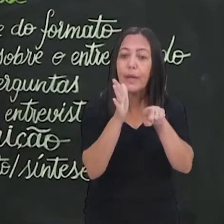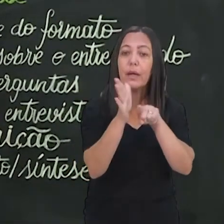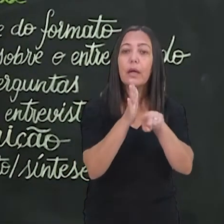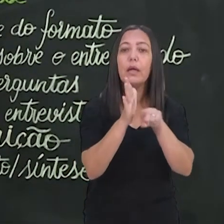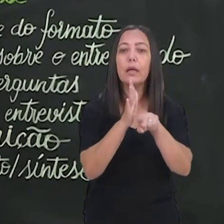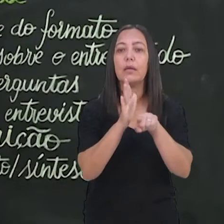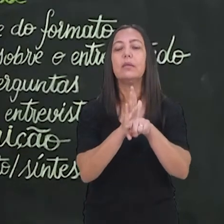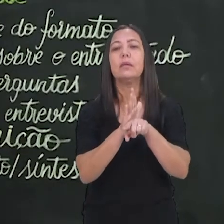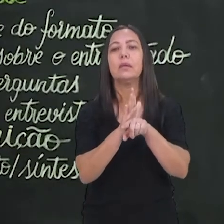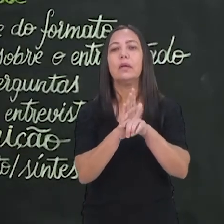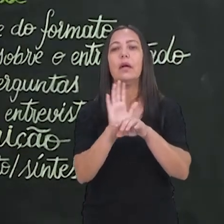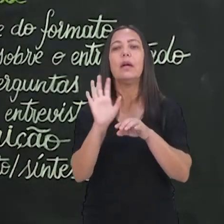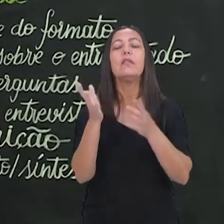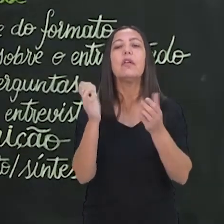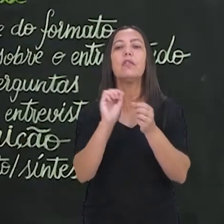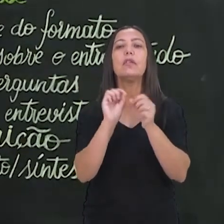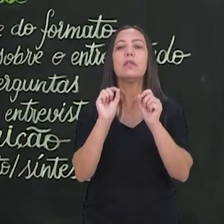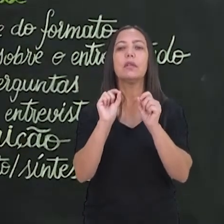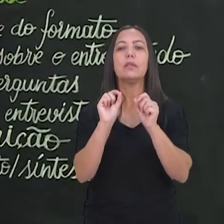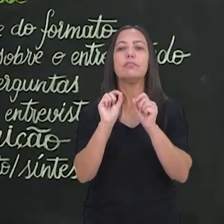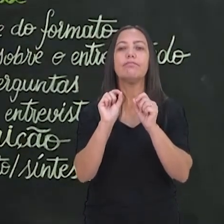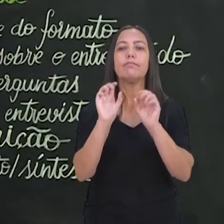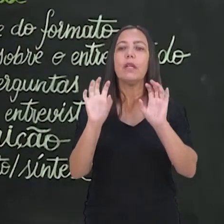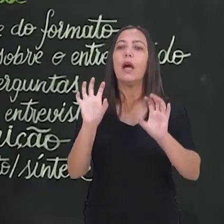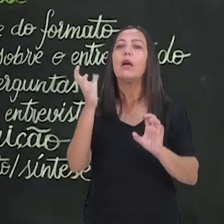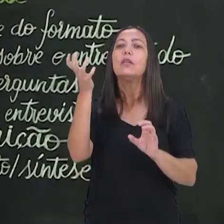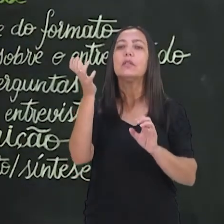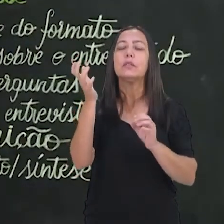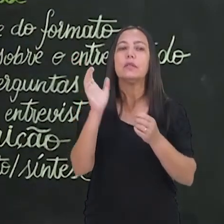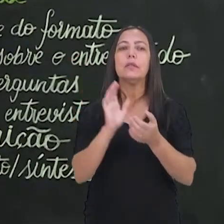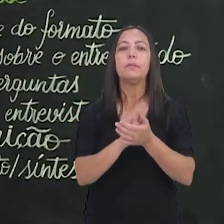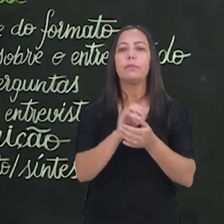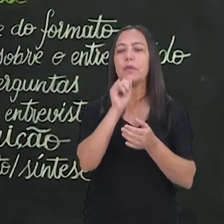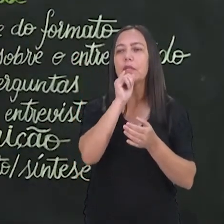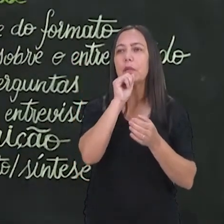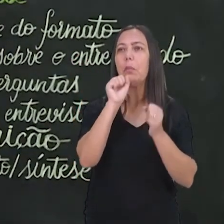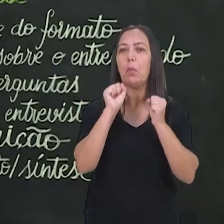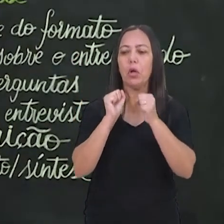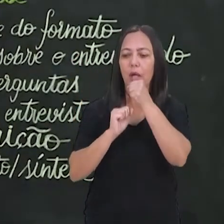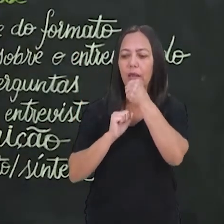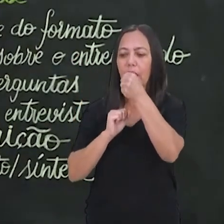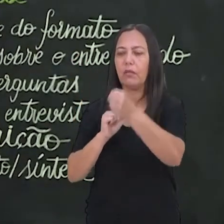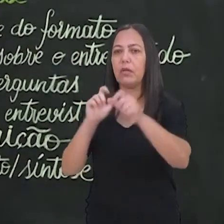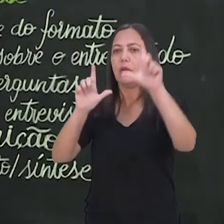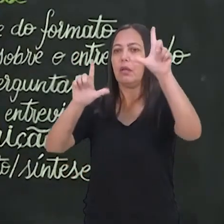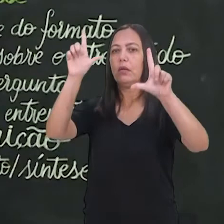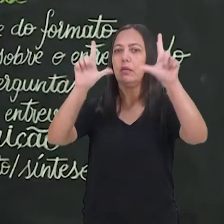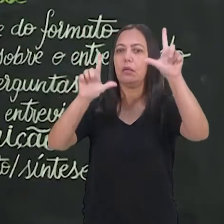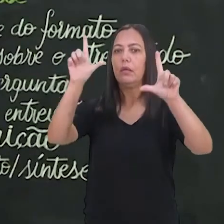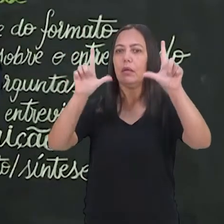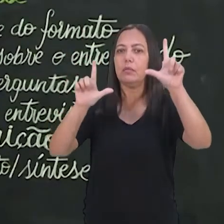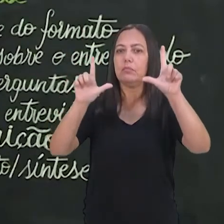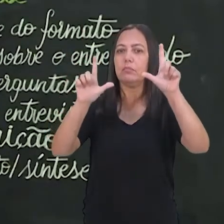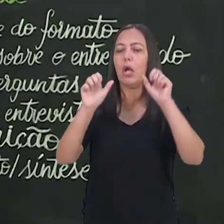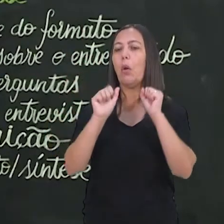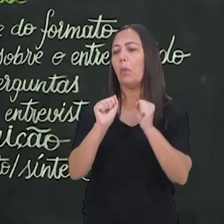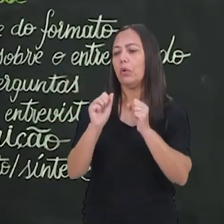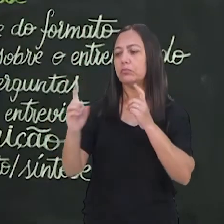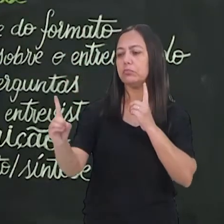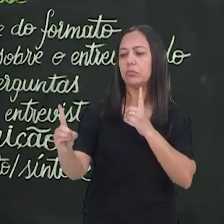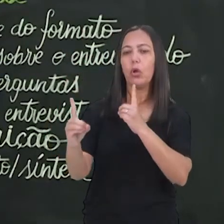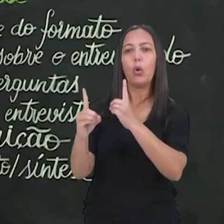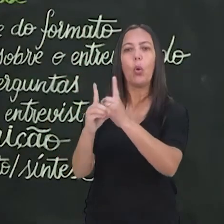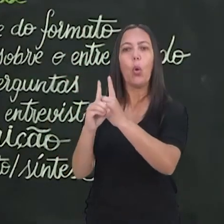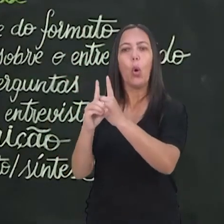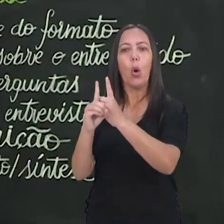de realização da entrevista, que pode acontecer nesse tipo de contexto, televisivo, radiofônico, pode acontecer por meio apenas de um encontro entre duas